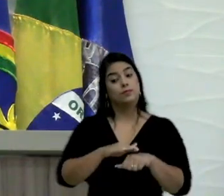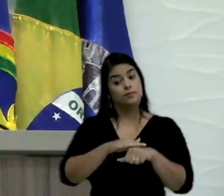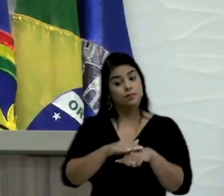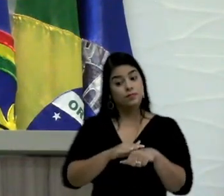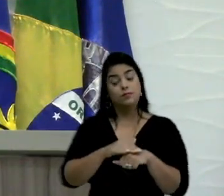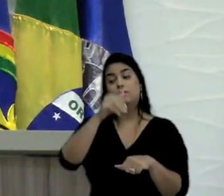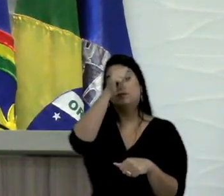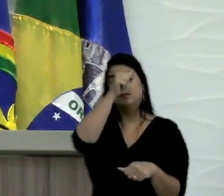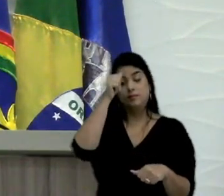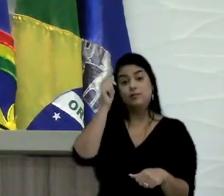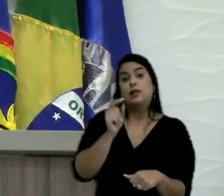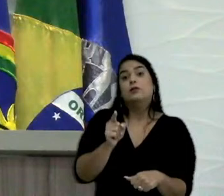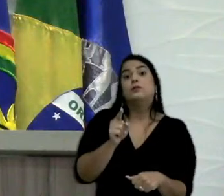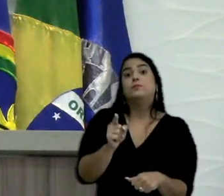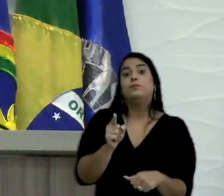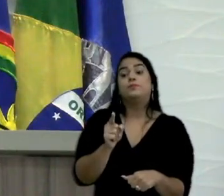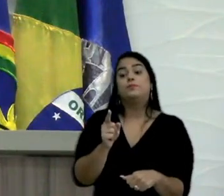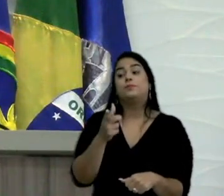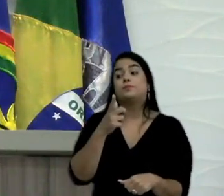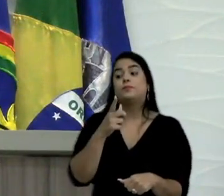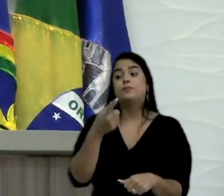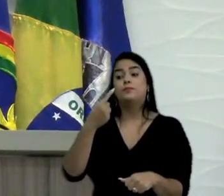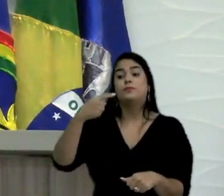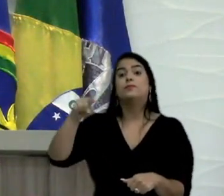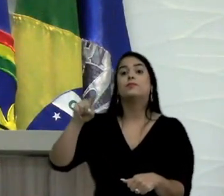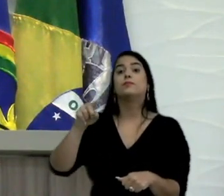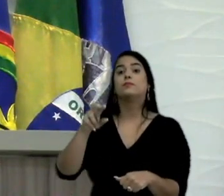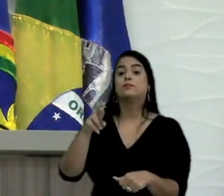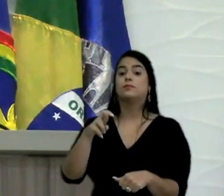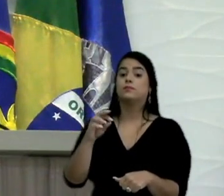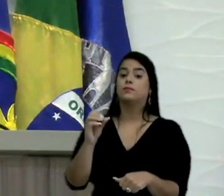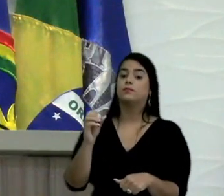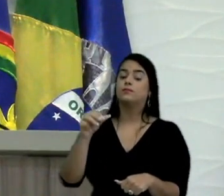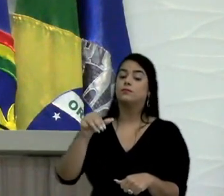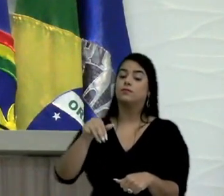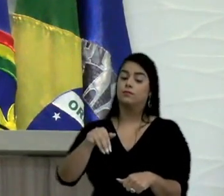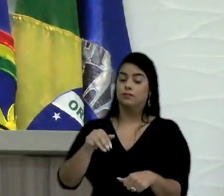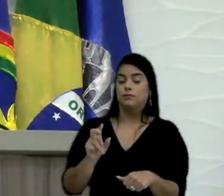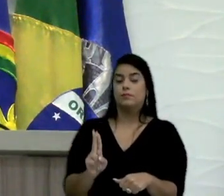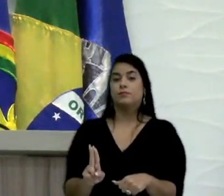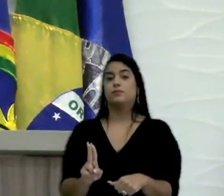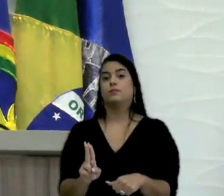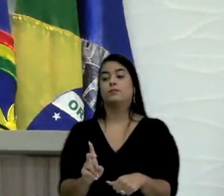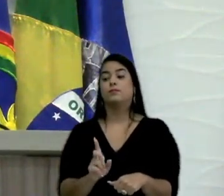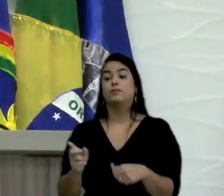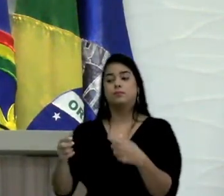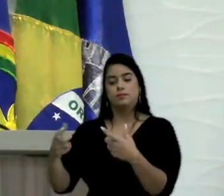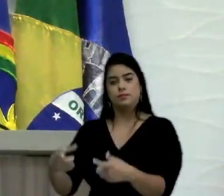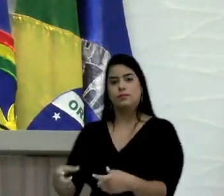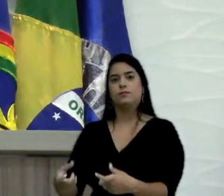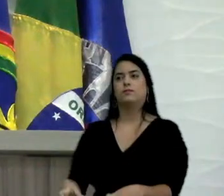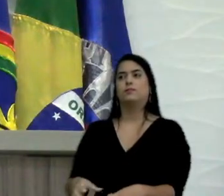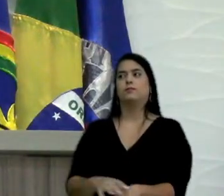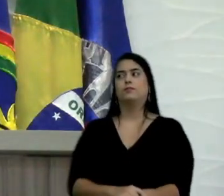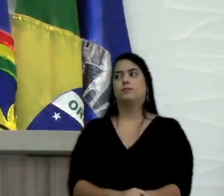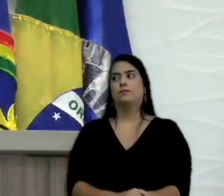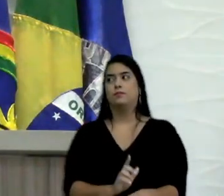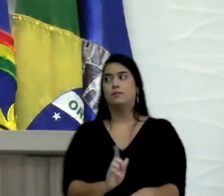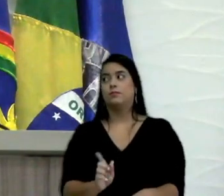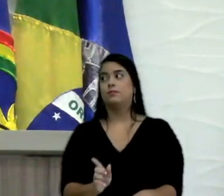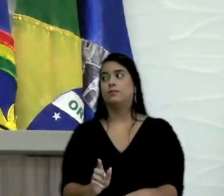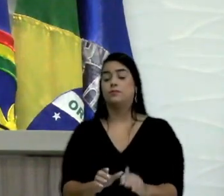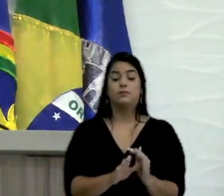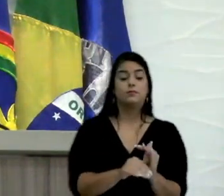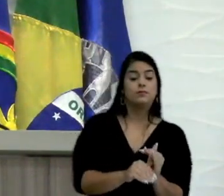bate té para você mandar a ramu nesse setor porque é assim Cid Clei bota ramu ali eles vão roubar